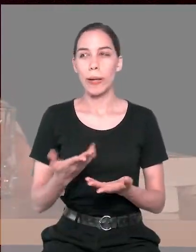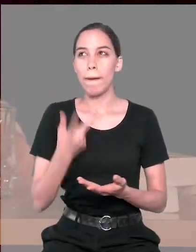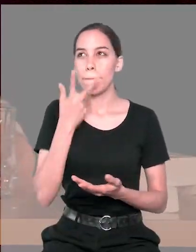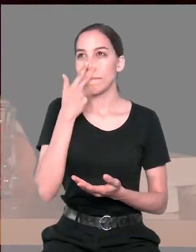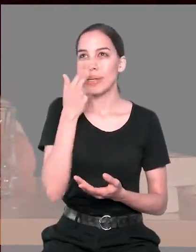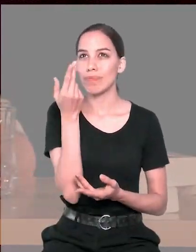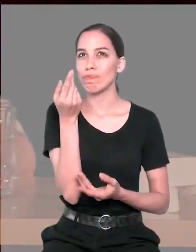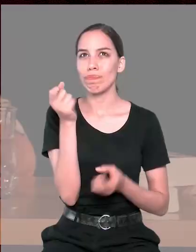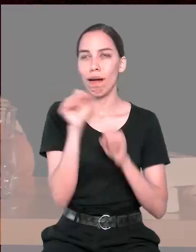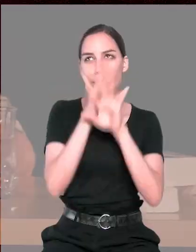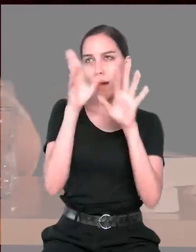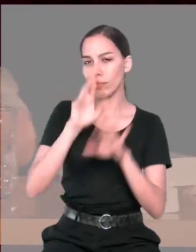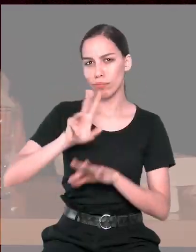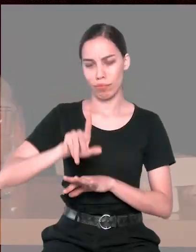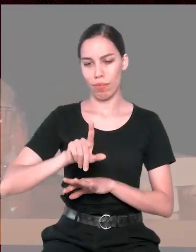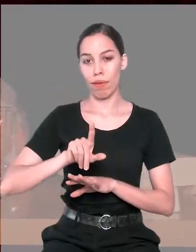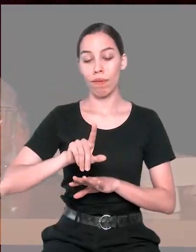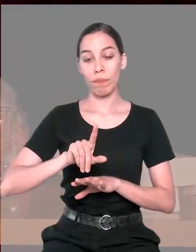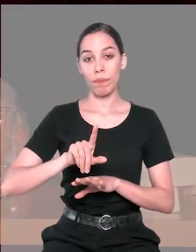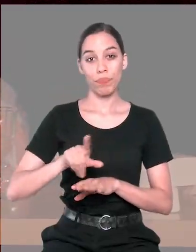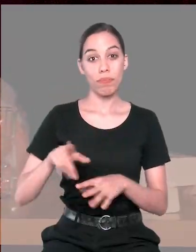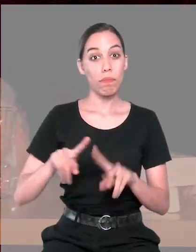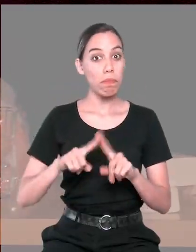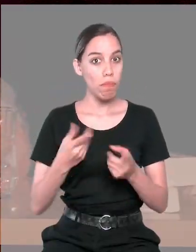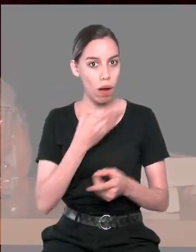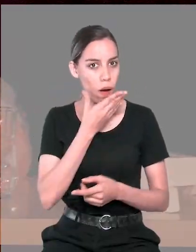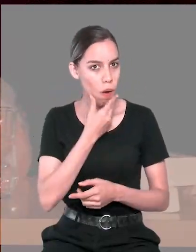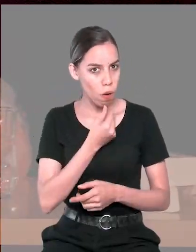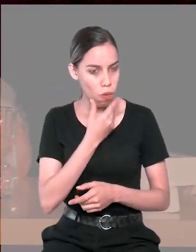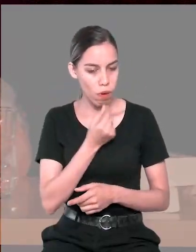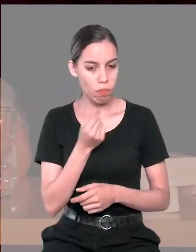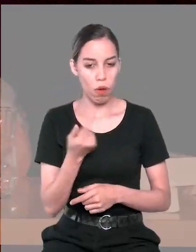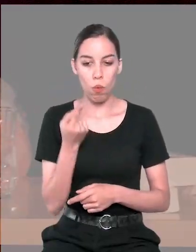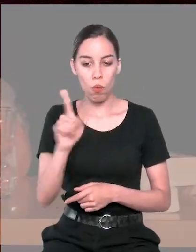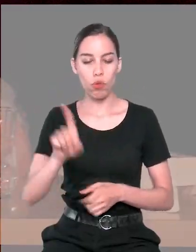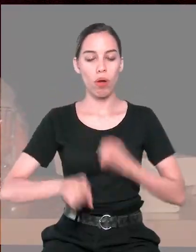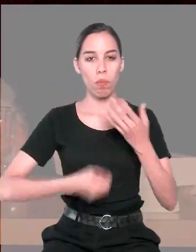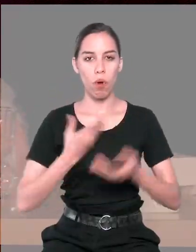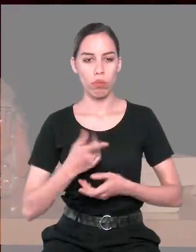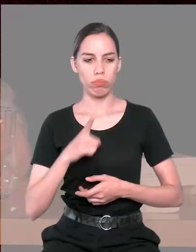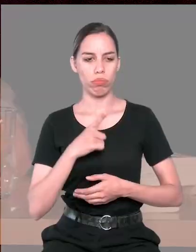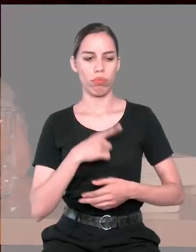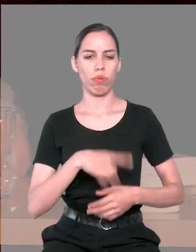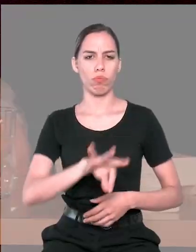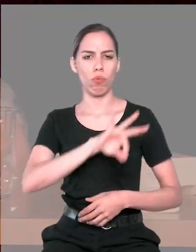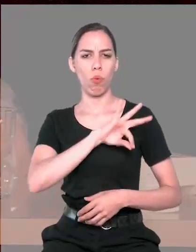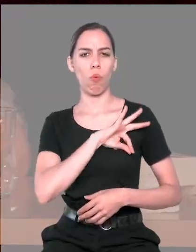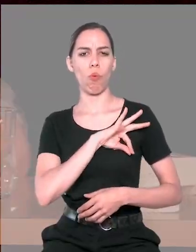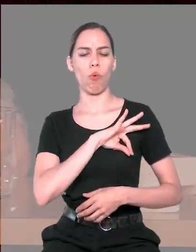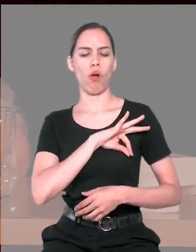dia, sobretudo, né? Mas o Valéry é o último grande poeta enterrado com honras de